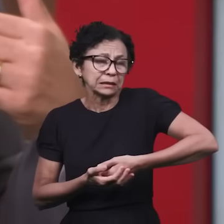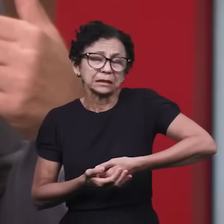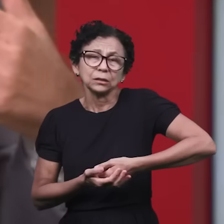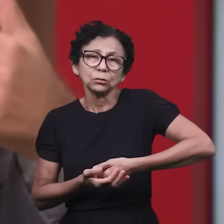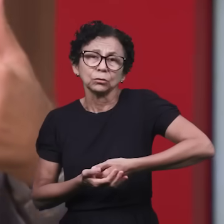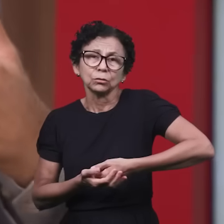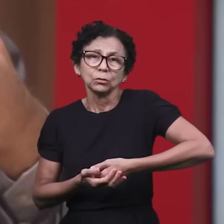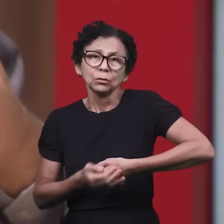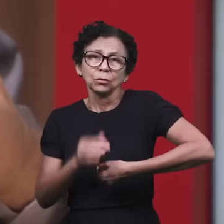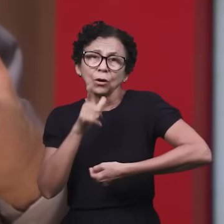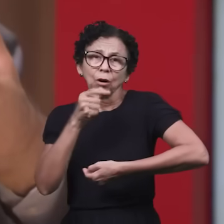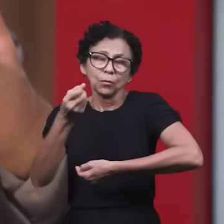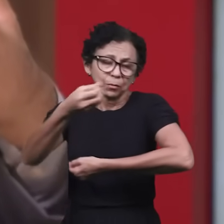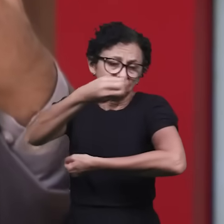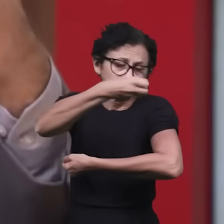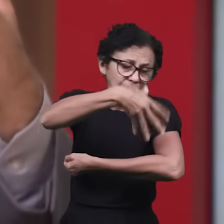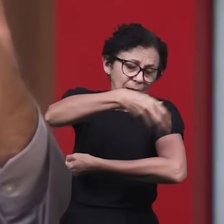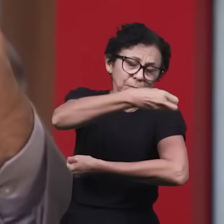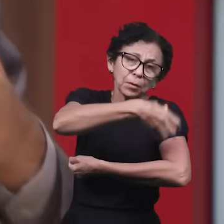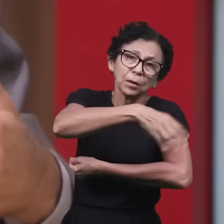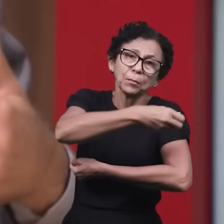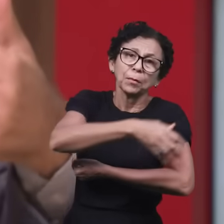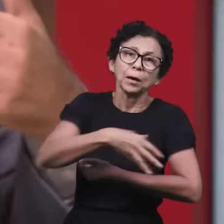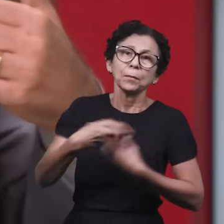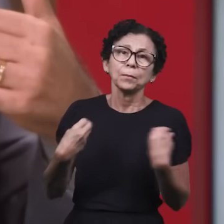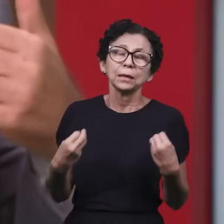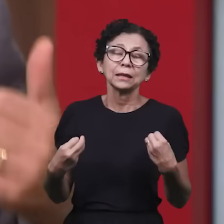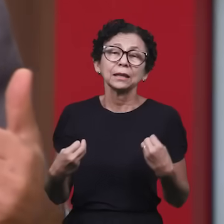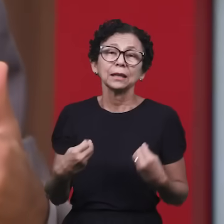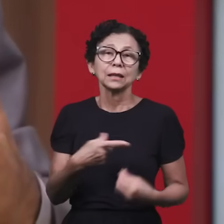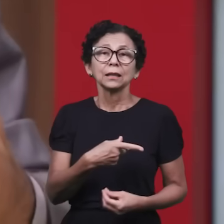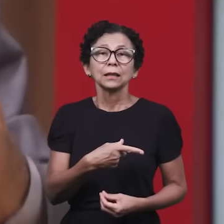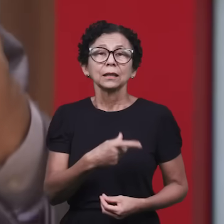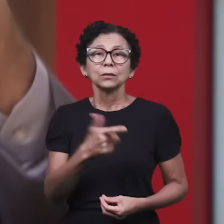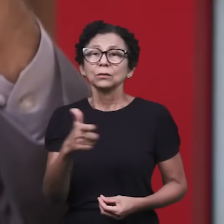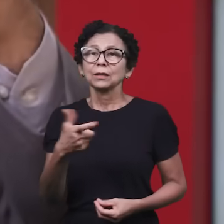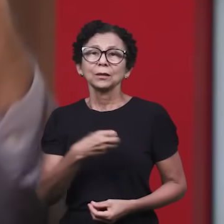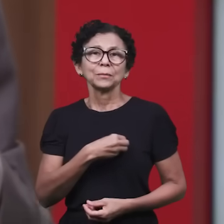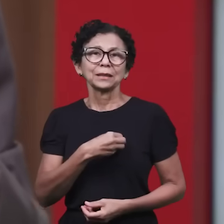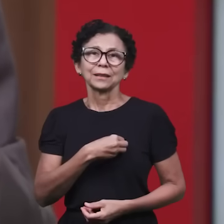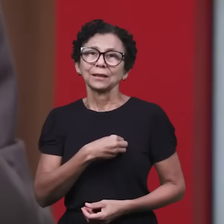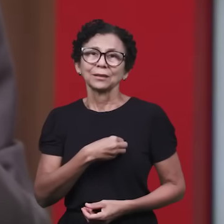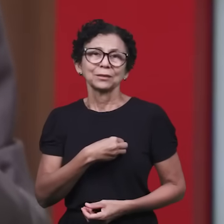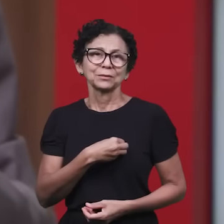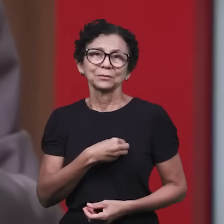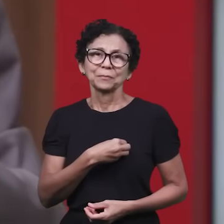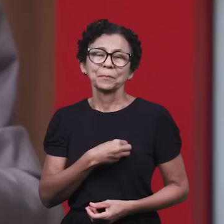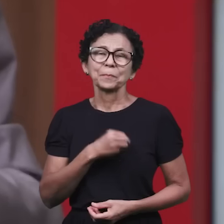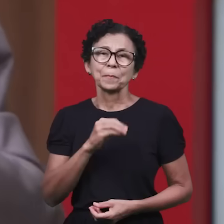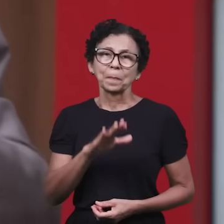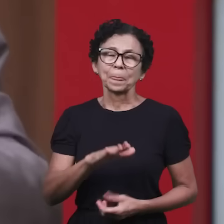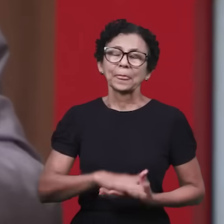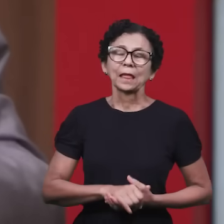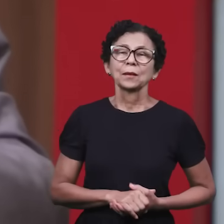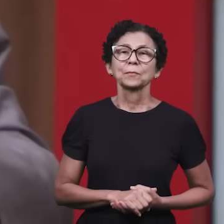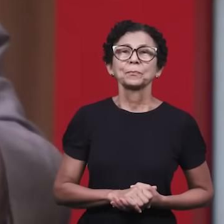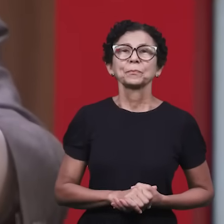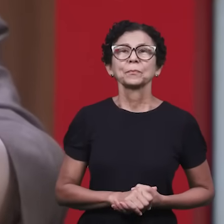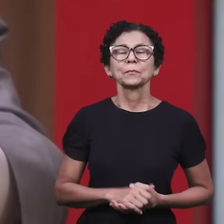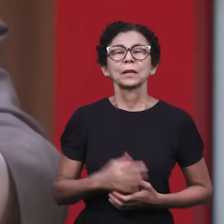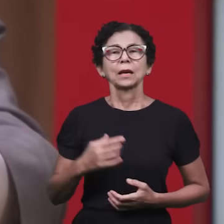uma criança, porque agora eu estou arrependido, os meus pecados perdoados, sou na dependência de Deus, e agora eu